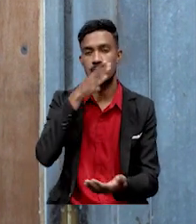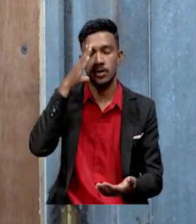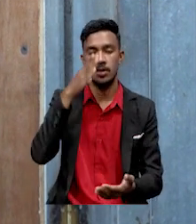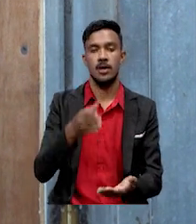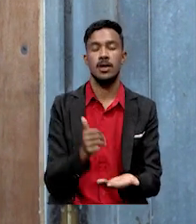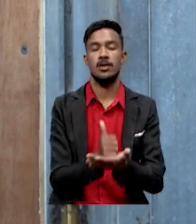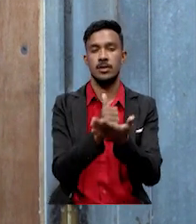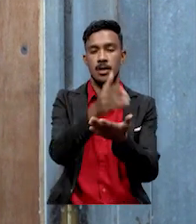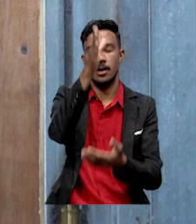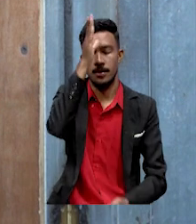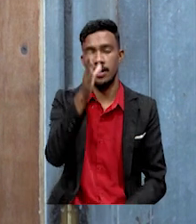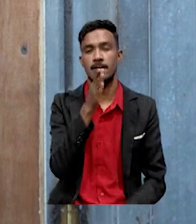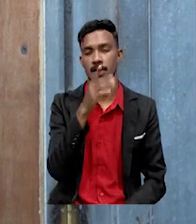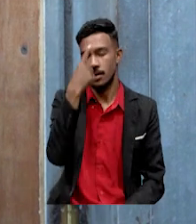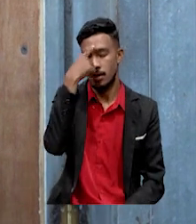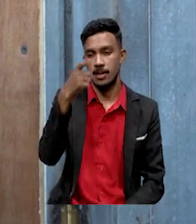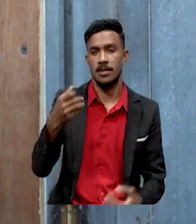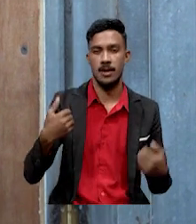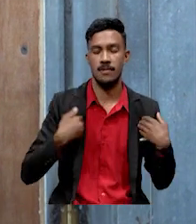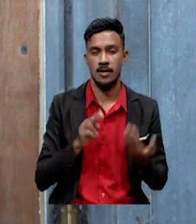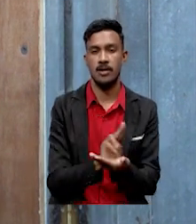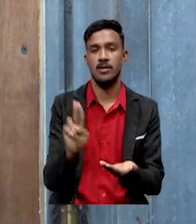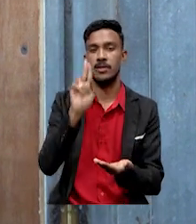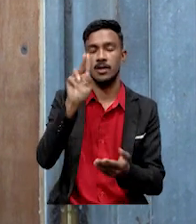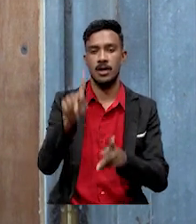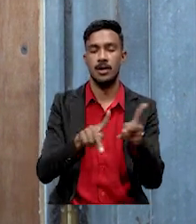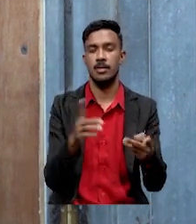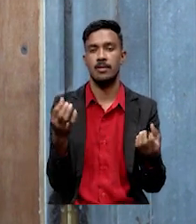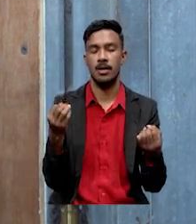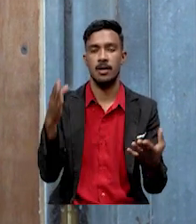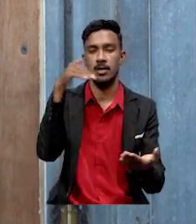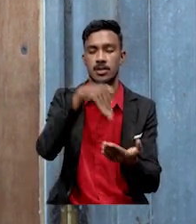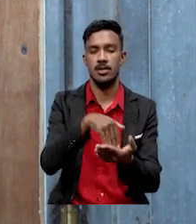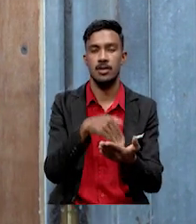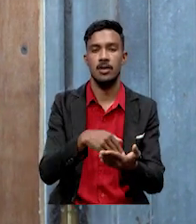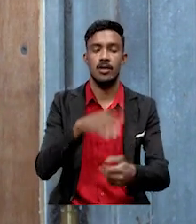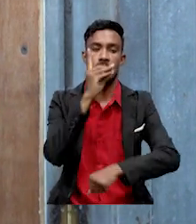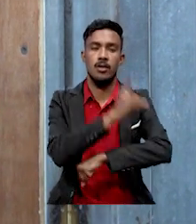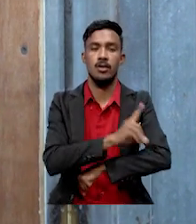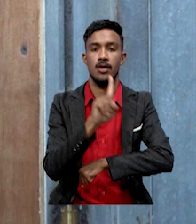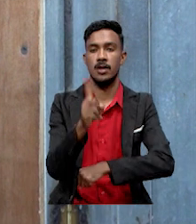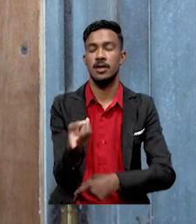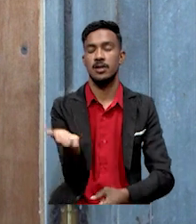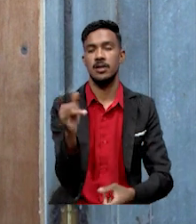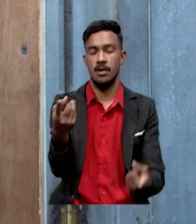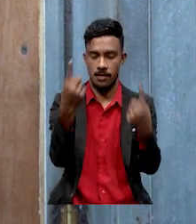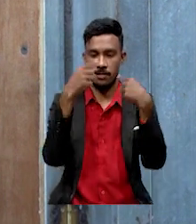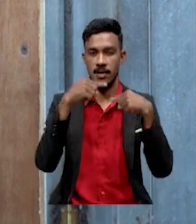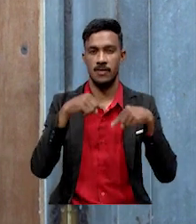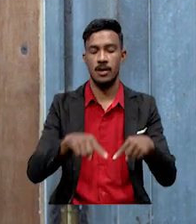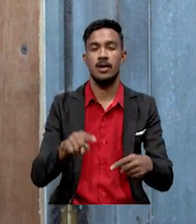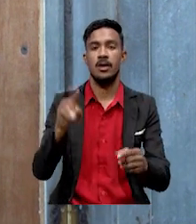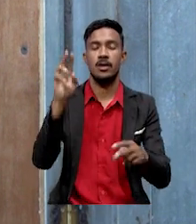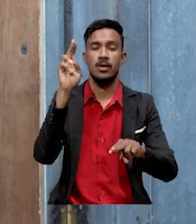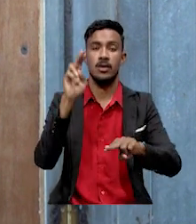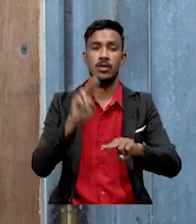ensino superior ne, emo bara ke estuda, tamba ema hatene kate ki ala oron ira, sira fila fali mai, sira ba tur iha